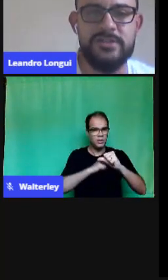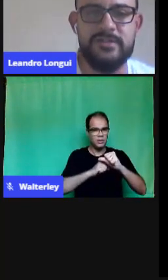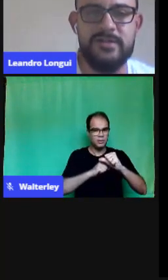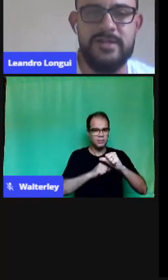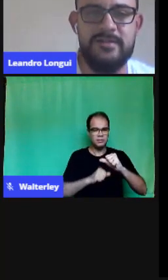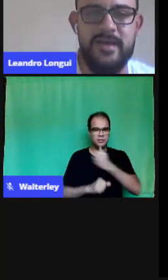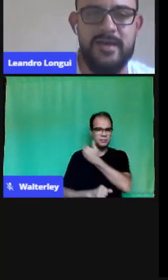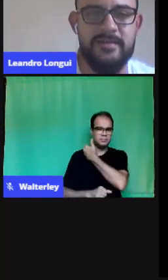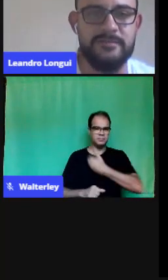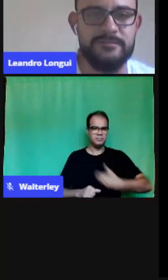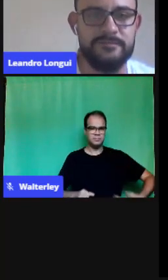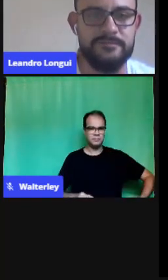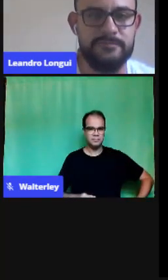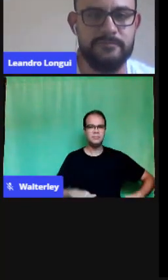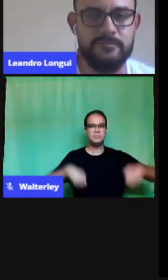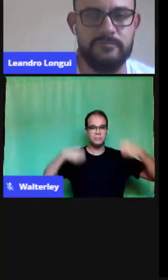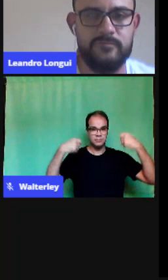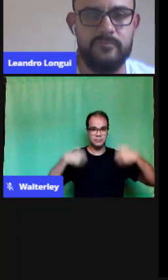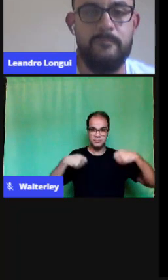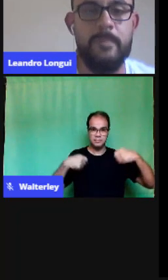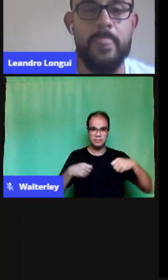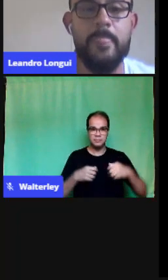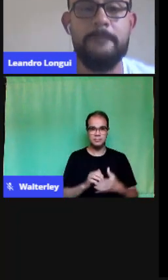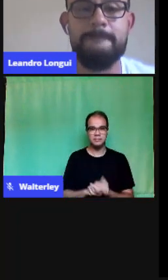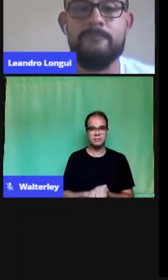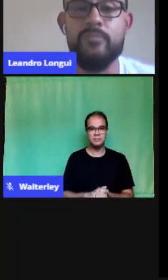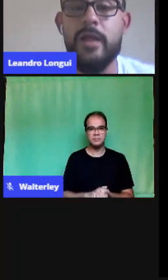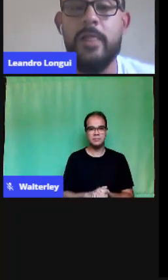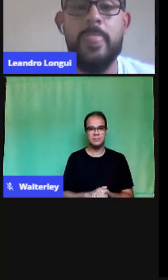desta maldita ideia,